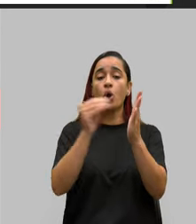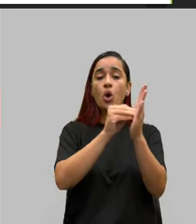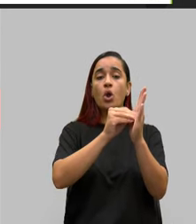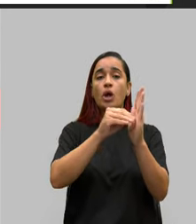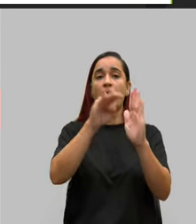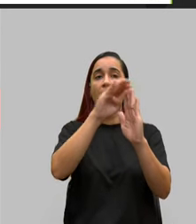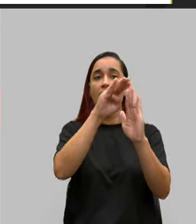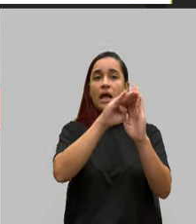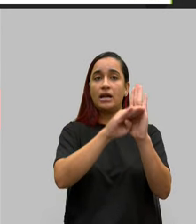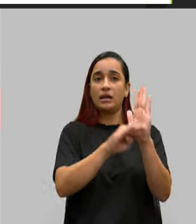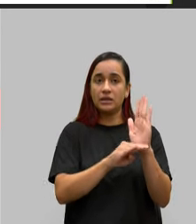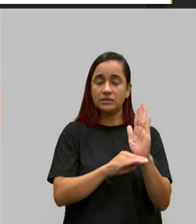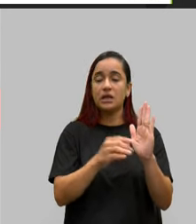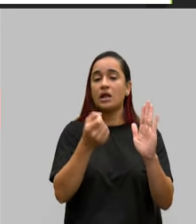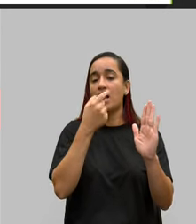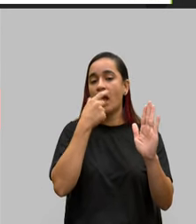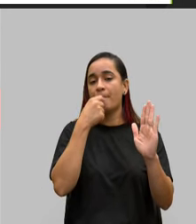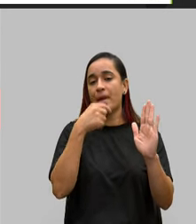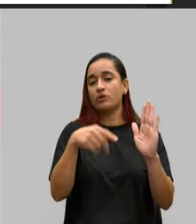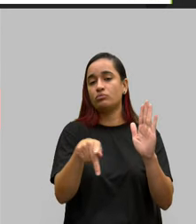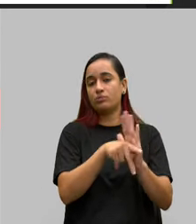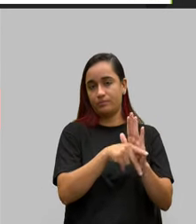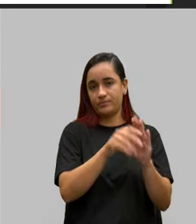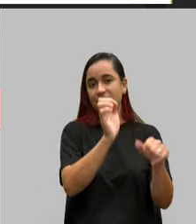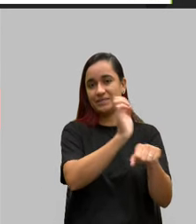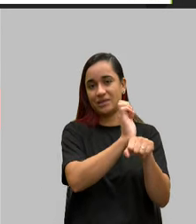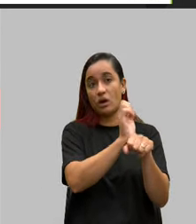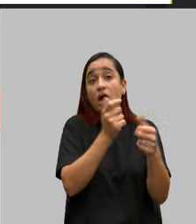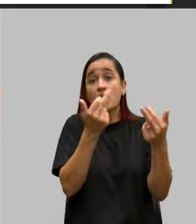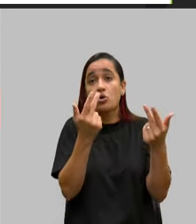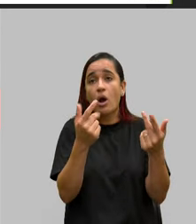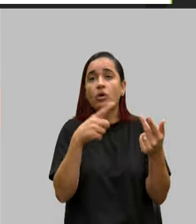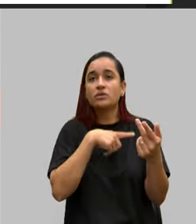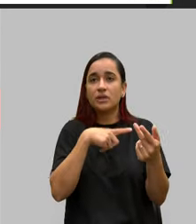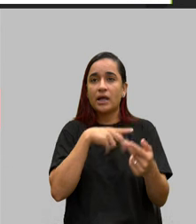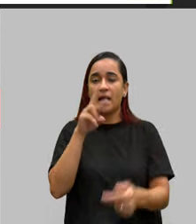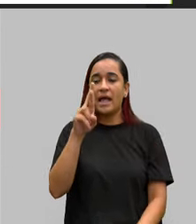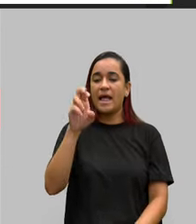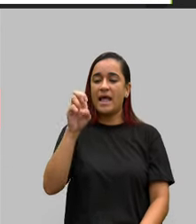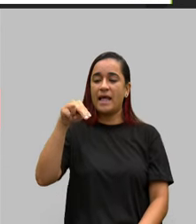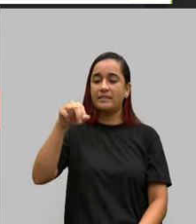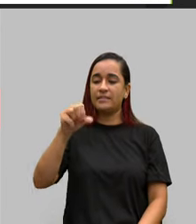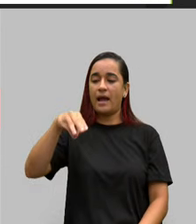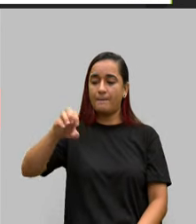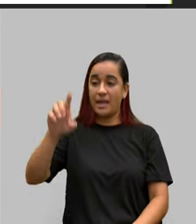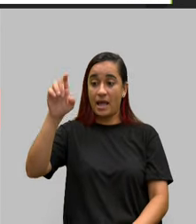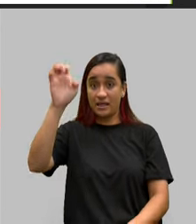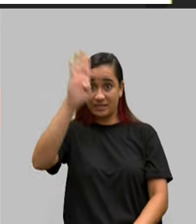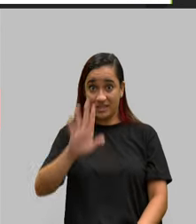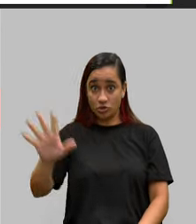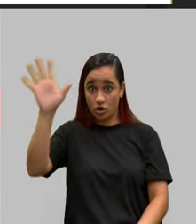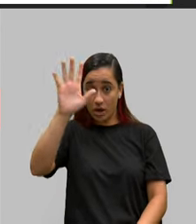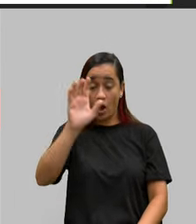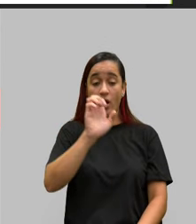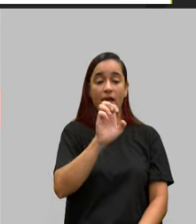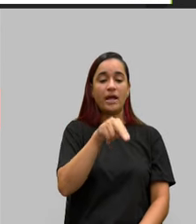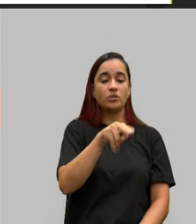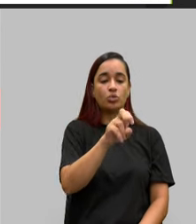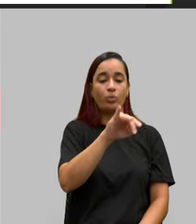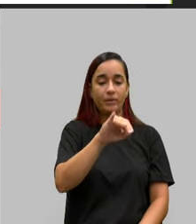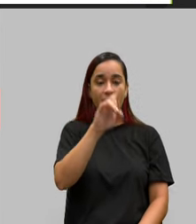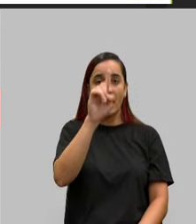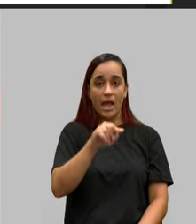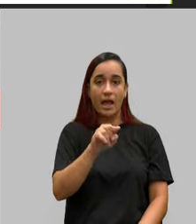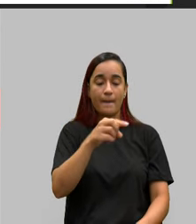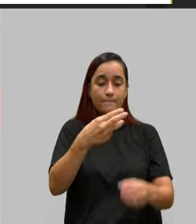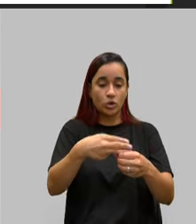Estadual de medicamentos do mesmo jeito que a gente tem a Renam que é nacional a remum que é municipal a gente tem uma relação de medicamentos